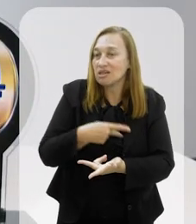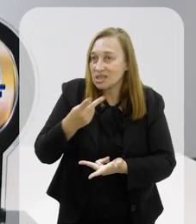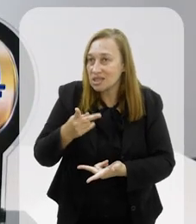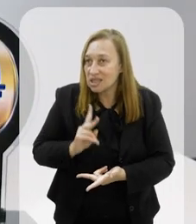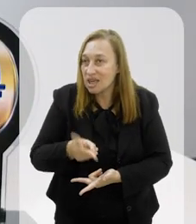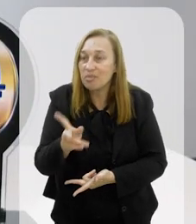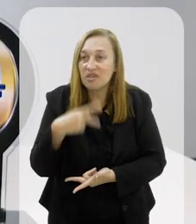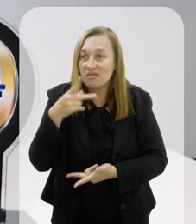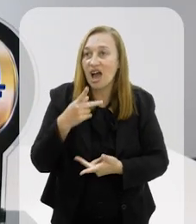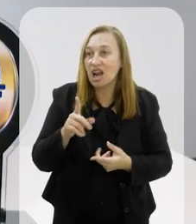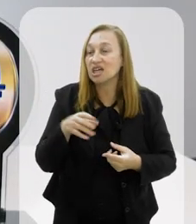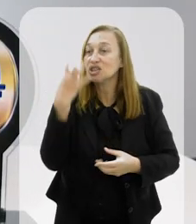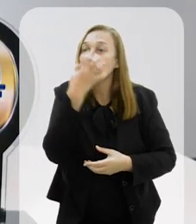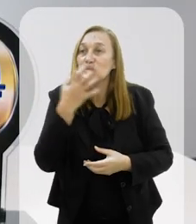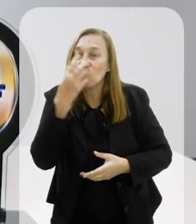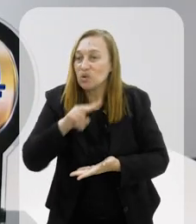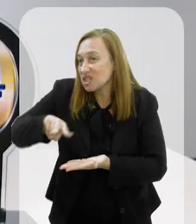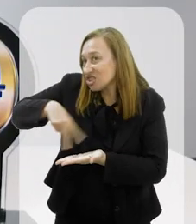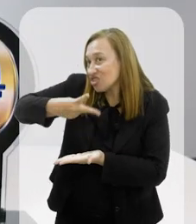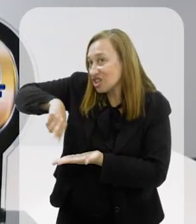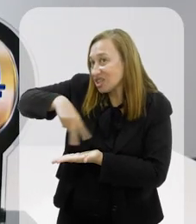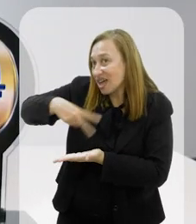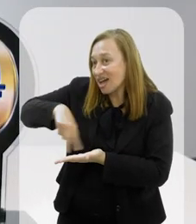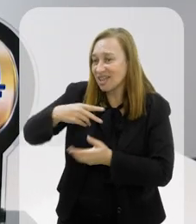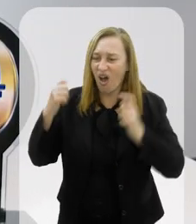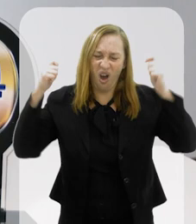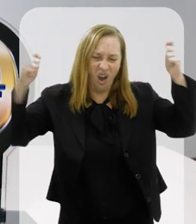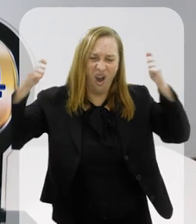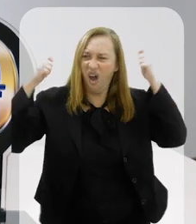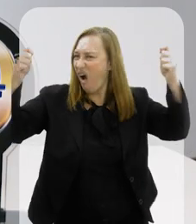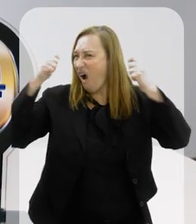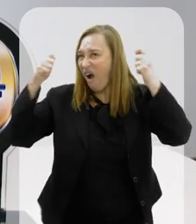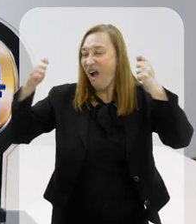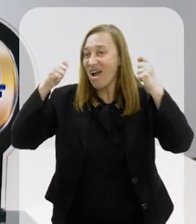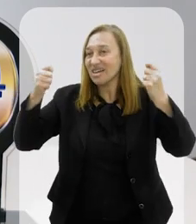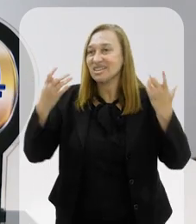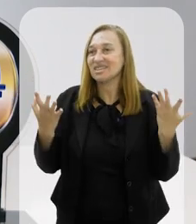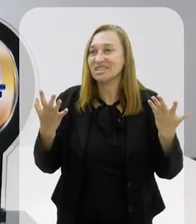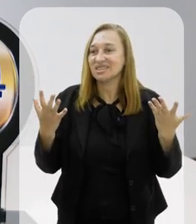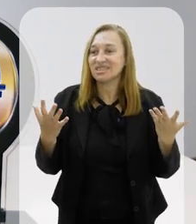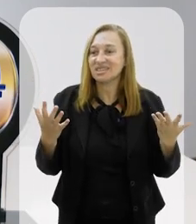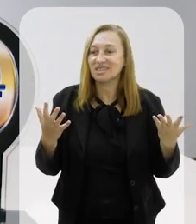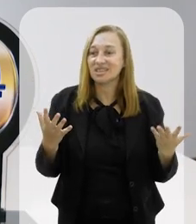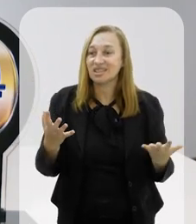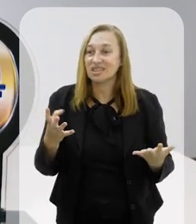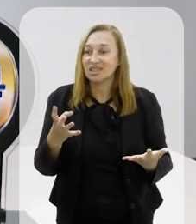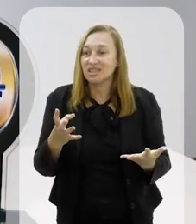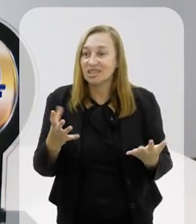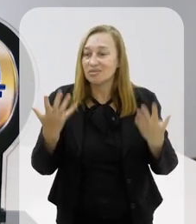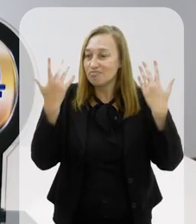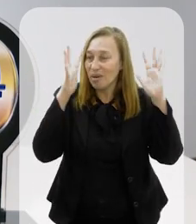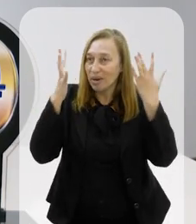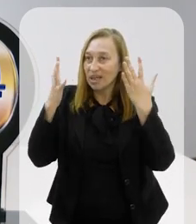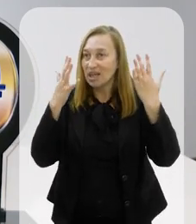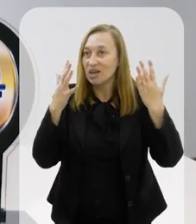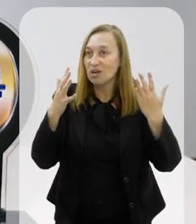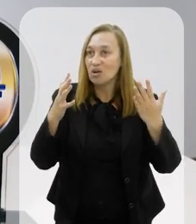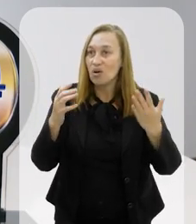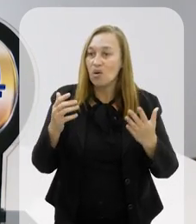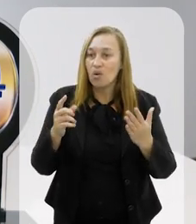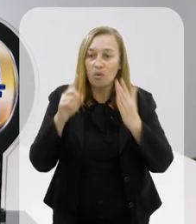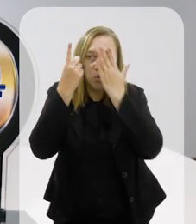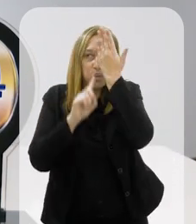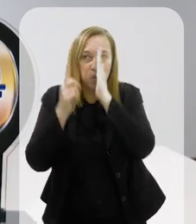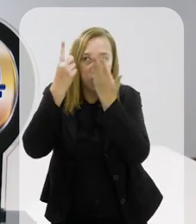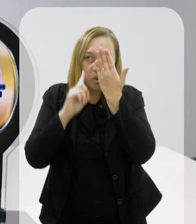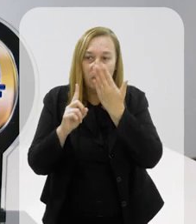isso de música de dança e de torcida né de de de contemplação então o carnaval